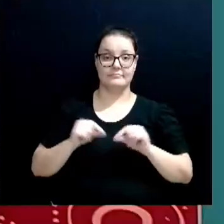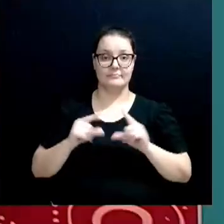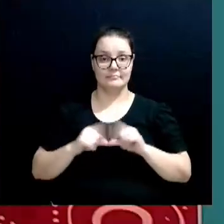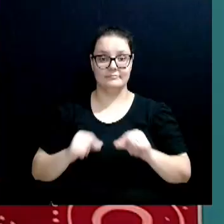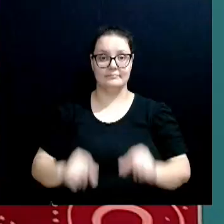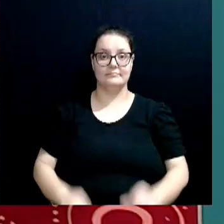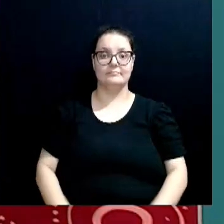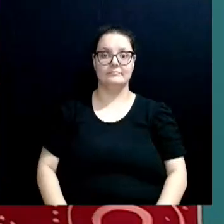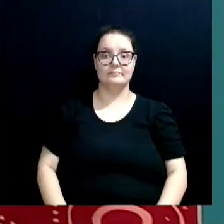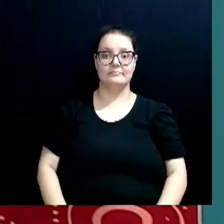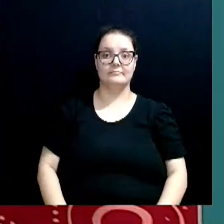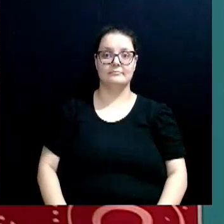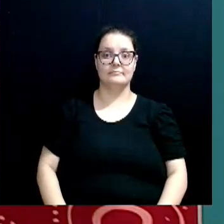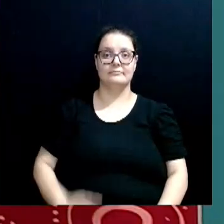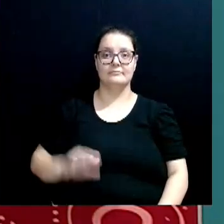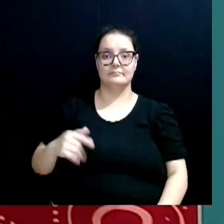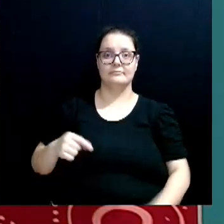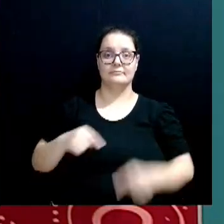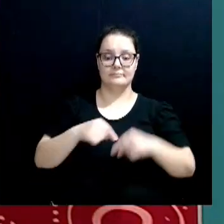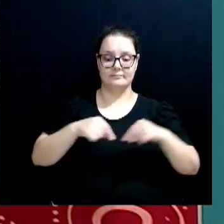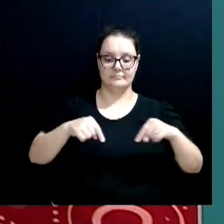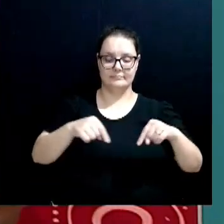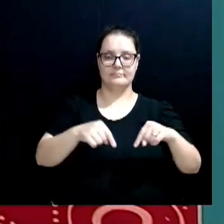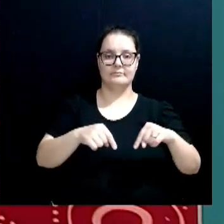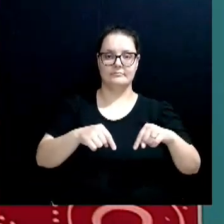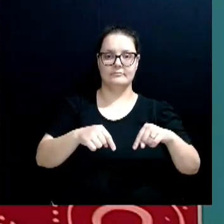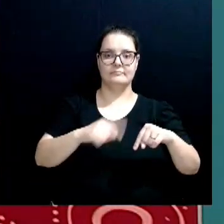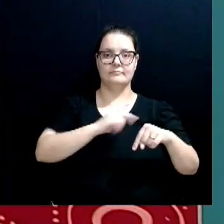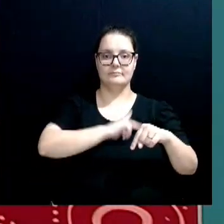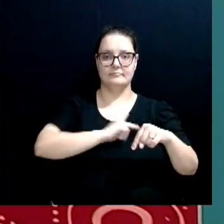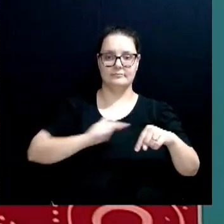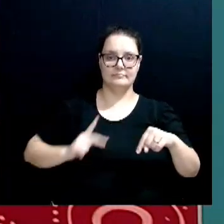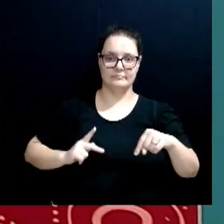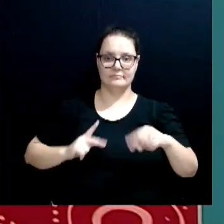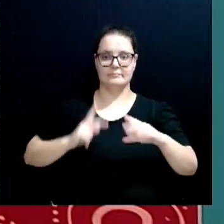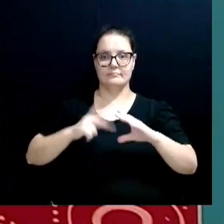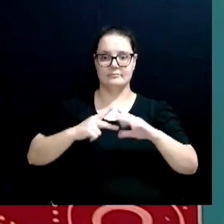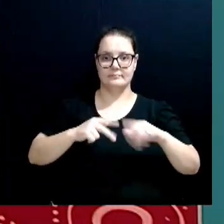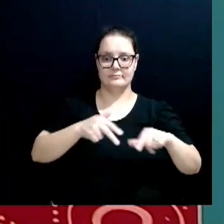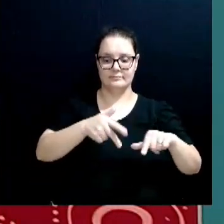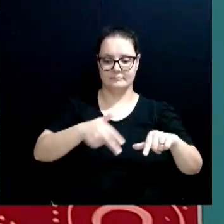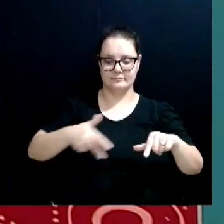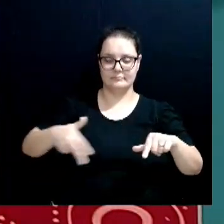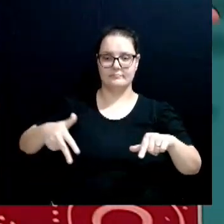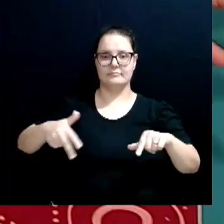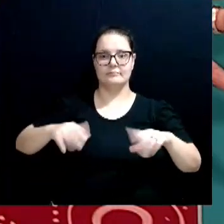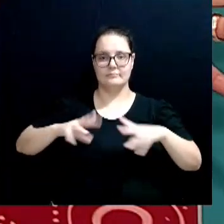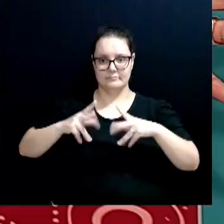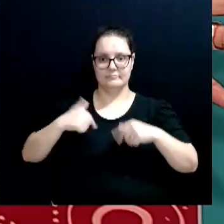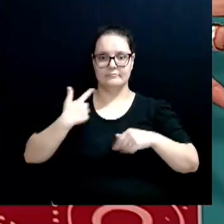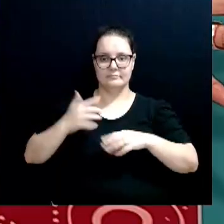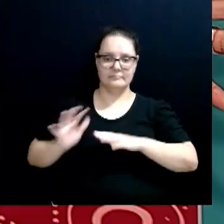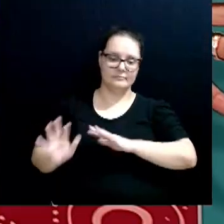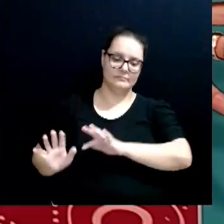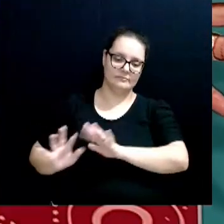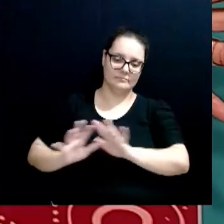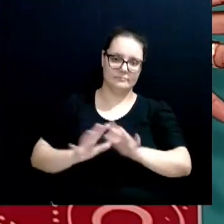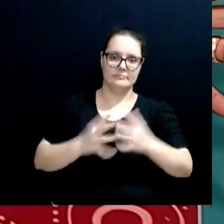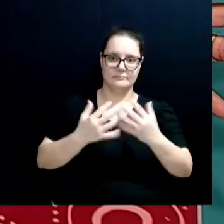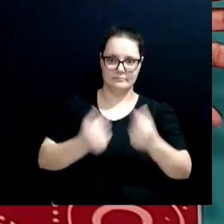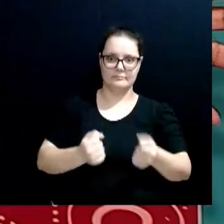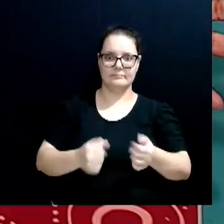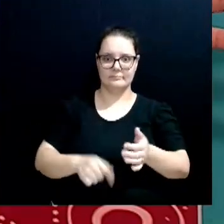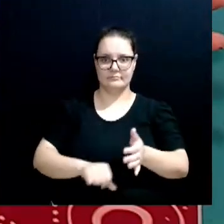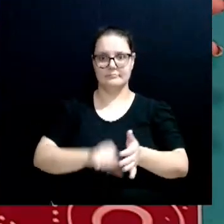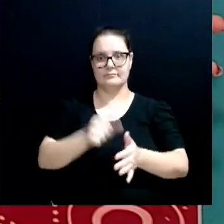eu saio da sala do presidente da Câmara, todos nós homenageados fomos recebidos primeiro pelo presidente